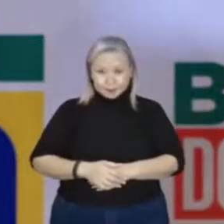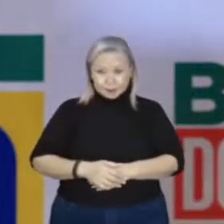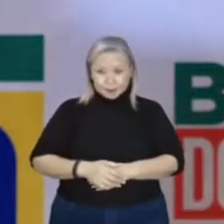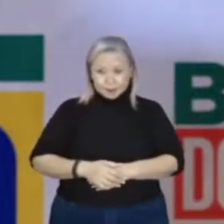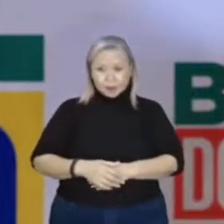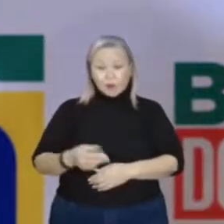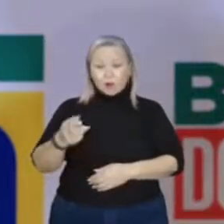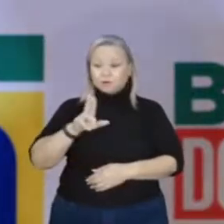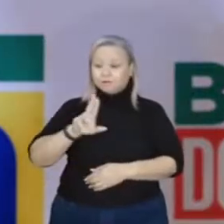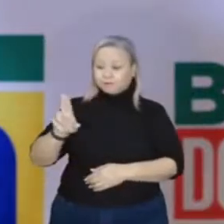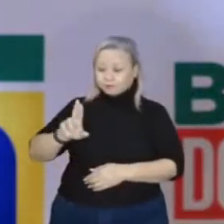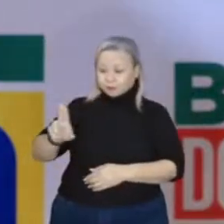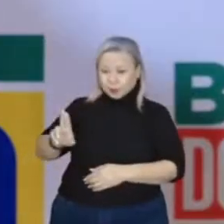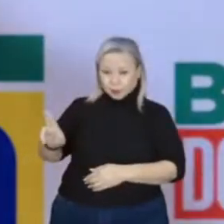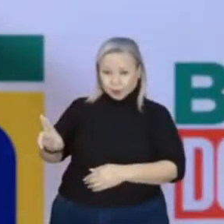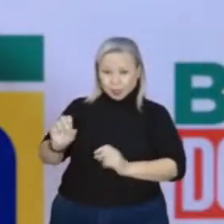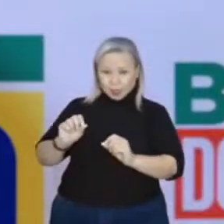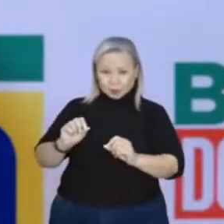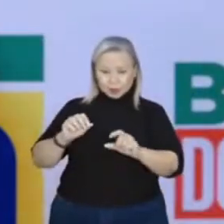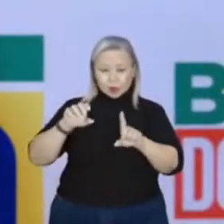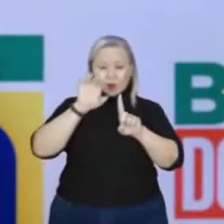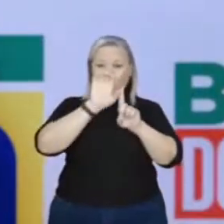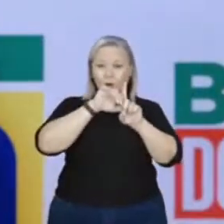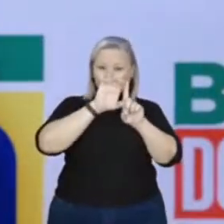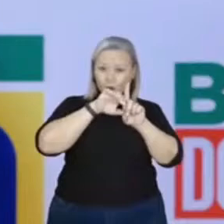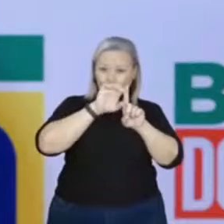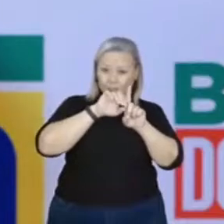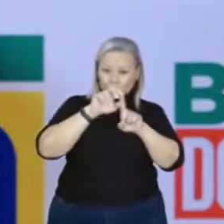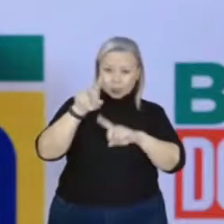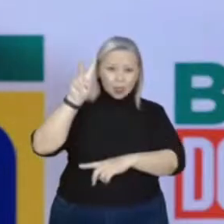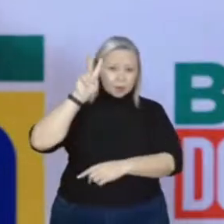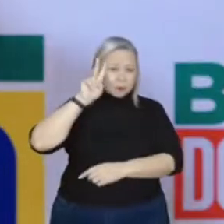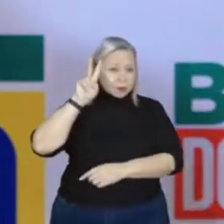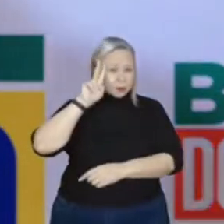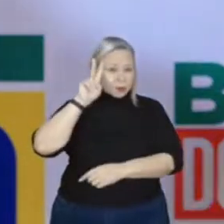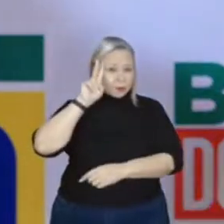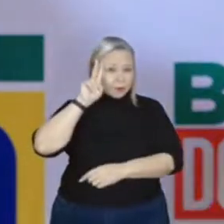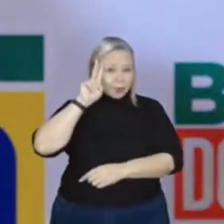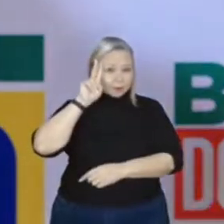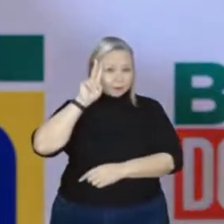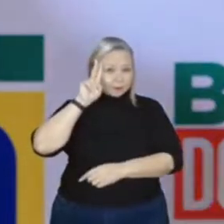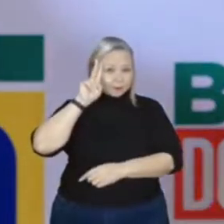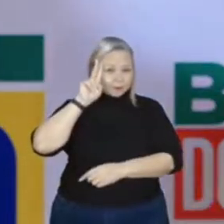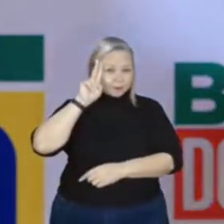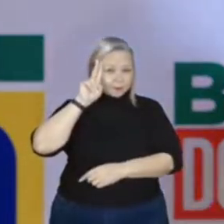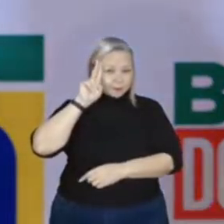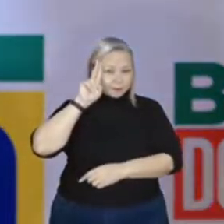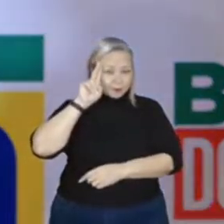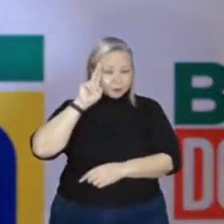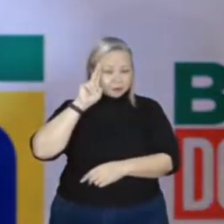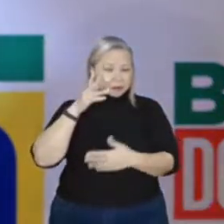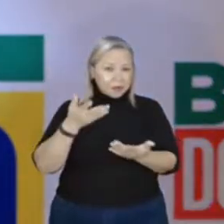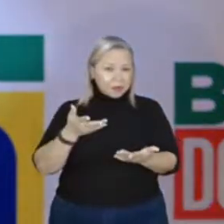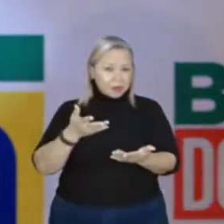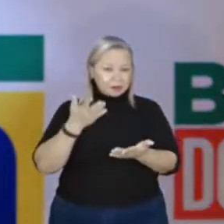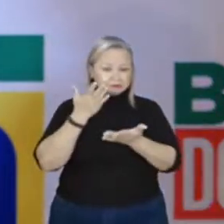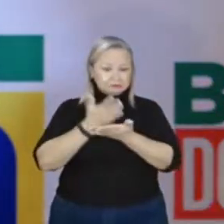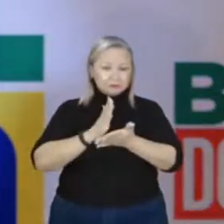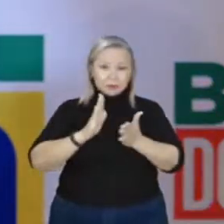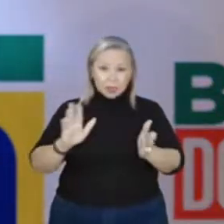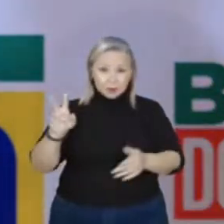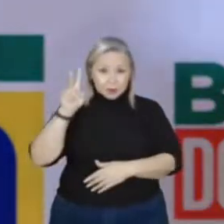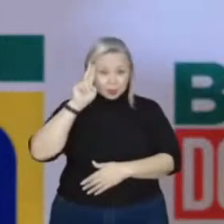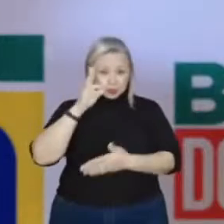nomeados. O calendário, na segunda-feira, ela praticamente encerra. Nós teremos